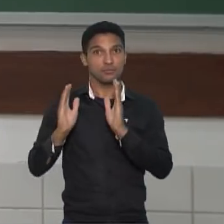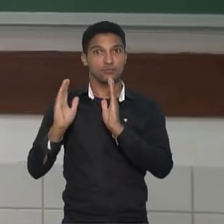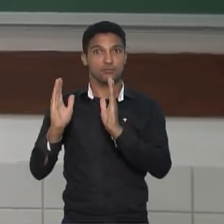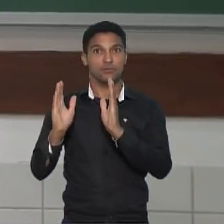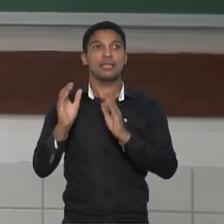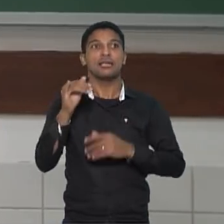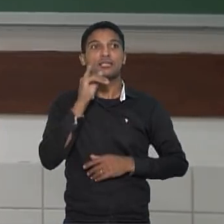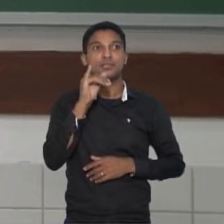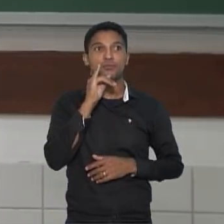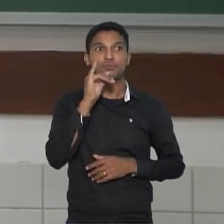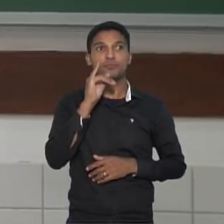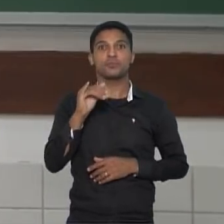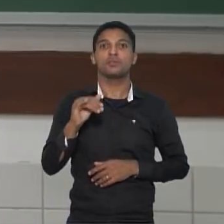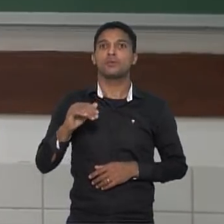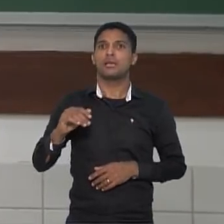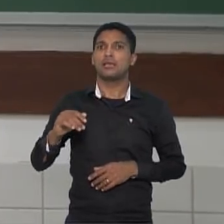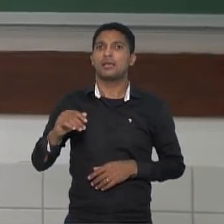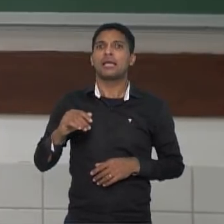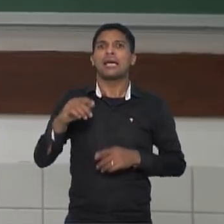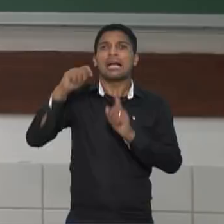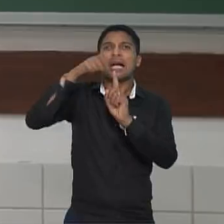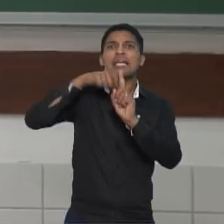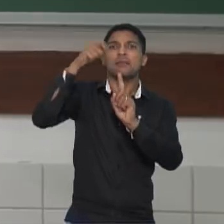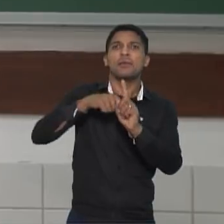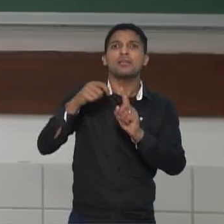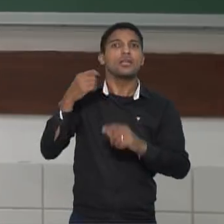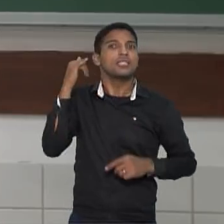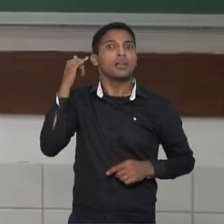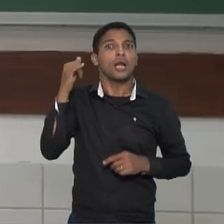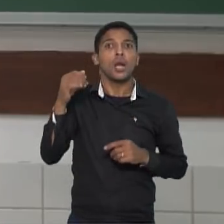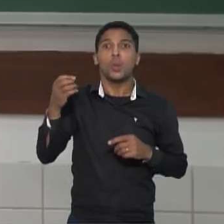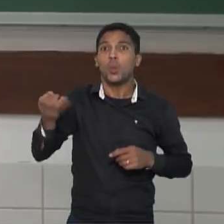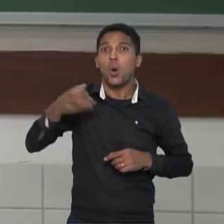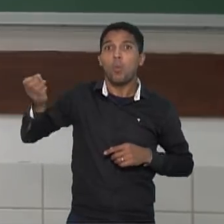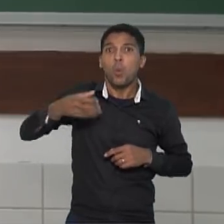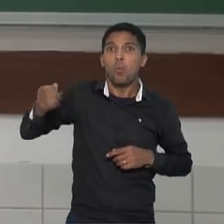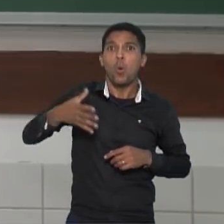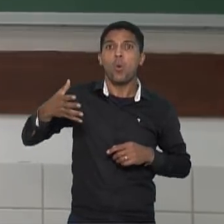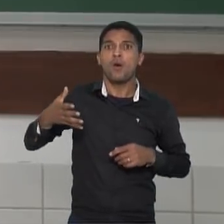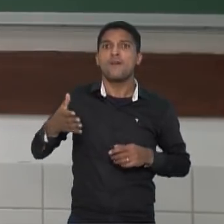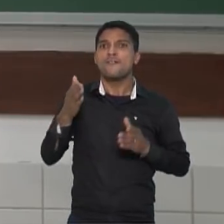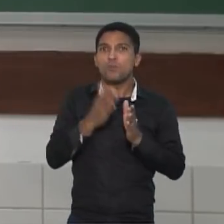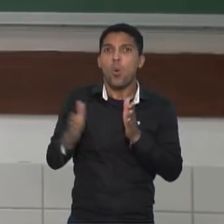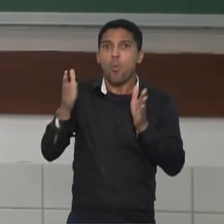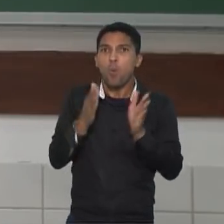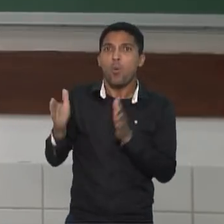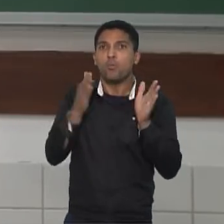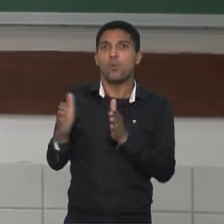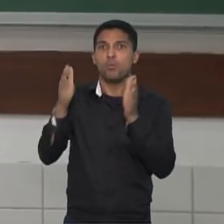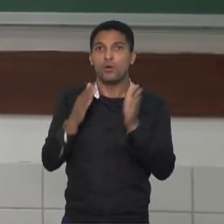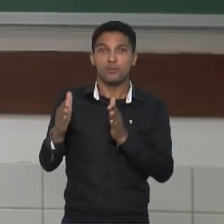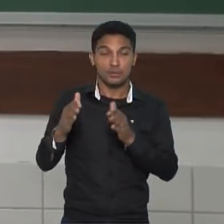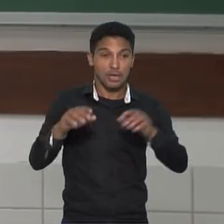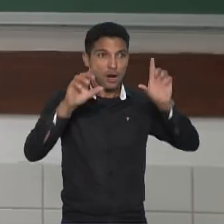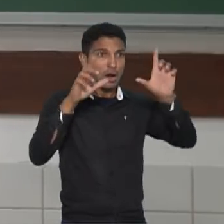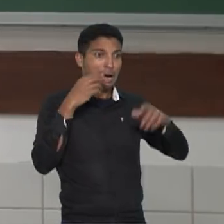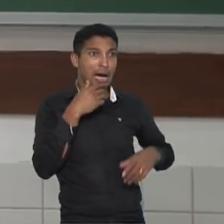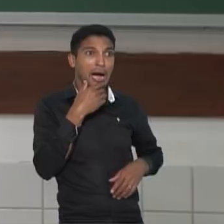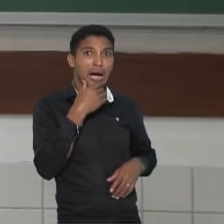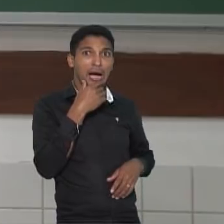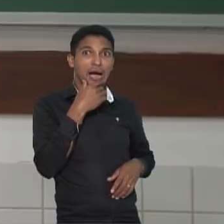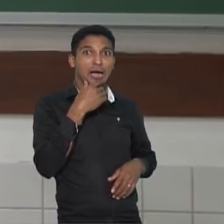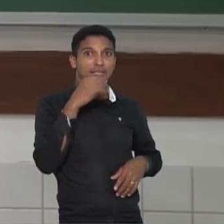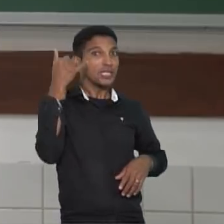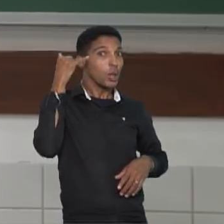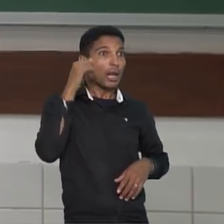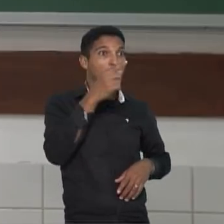coisas melhores, e a gente tem essa obsolescência psíquica, porque a gente não quer mais esse que a gente tem, tendo a possibilidade de